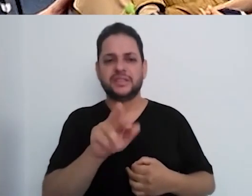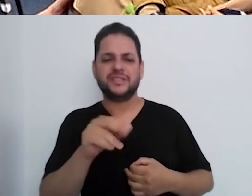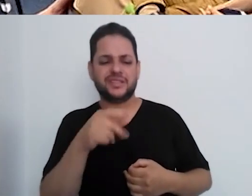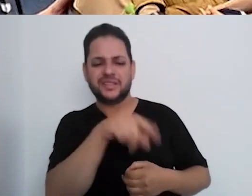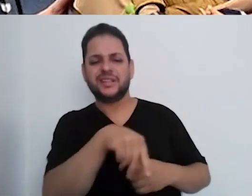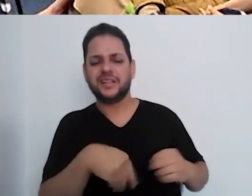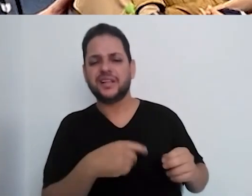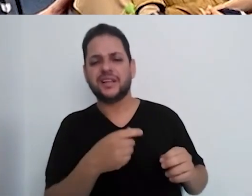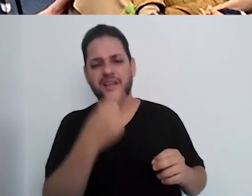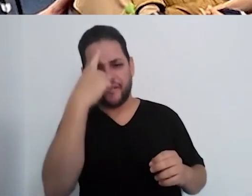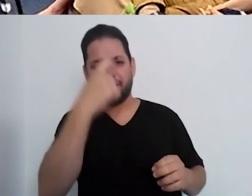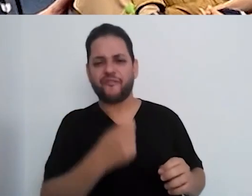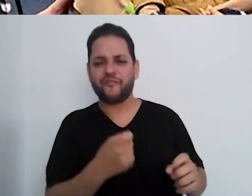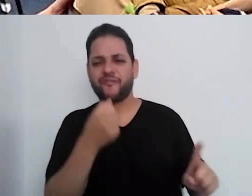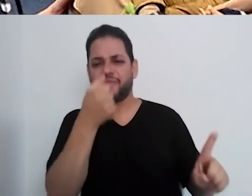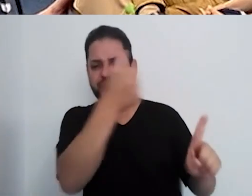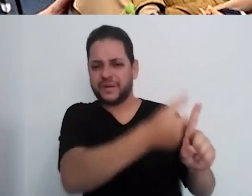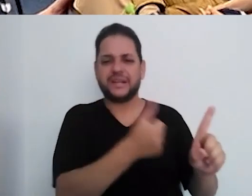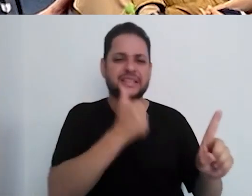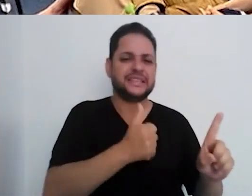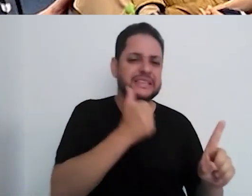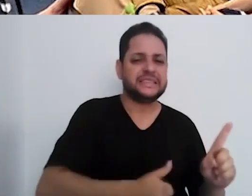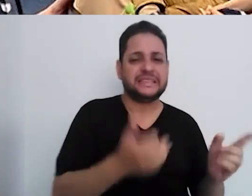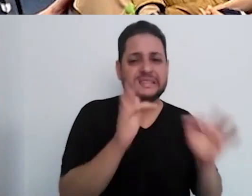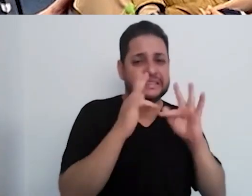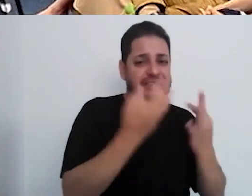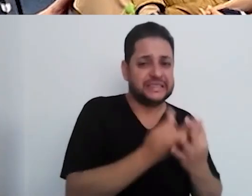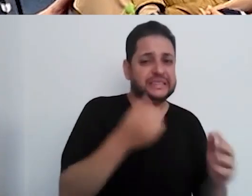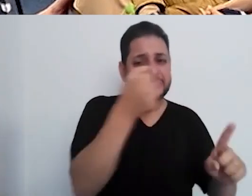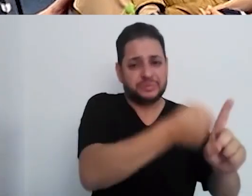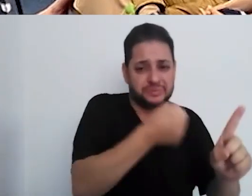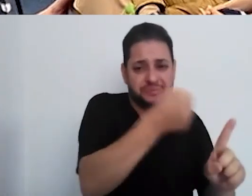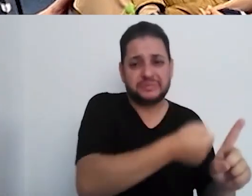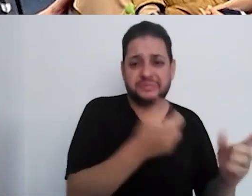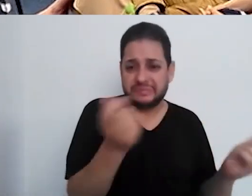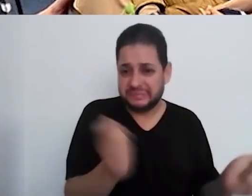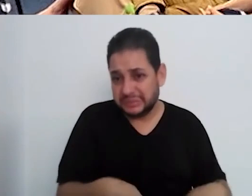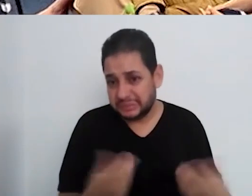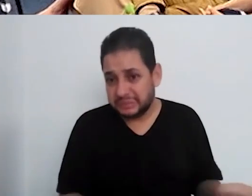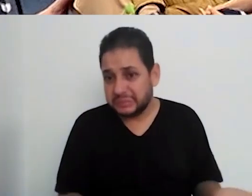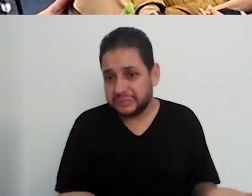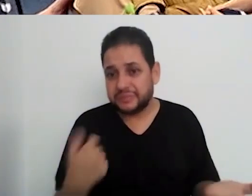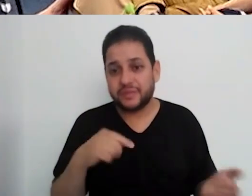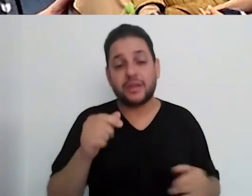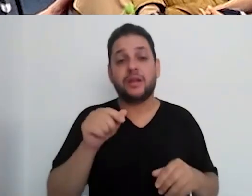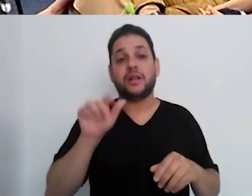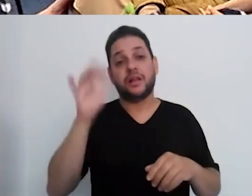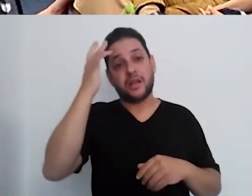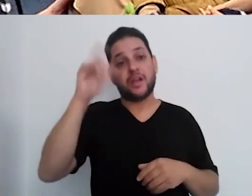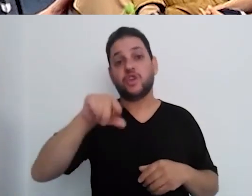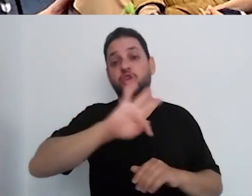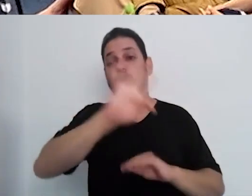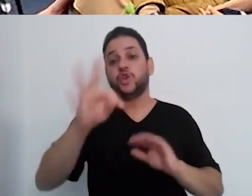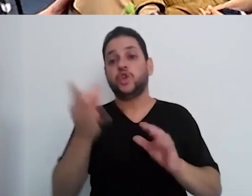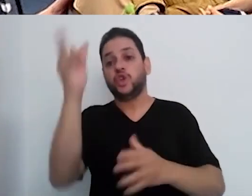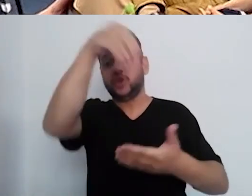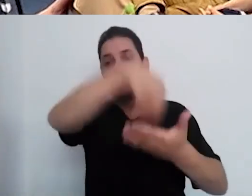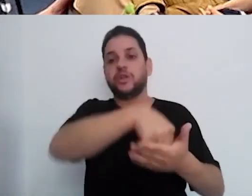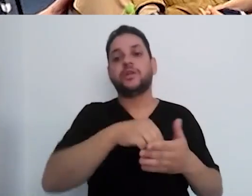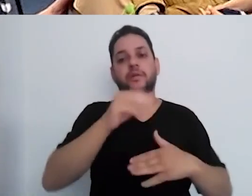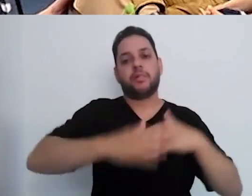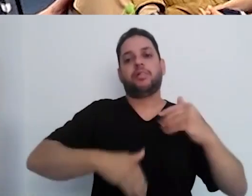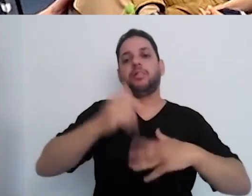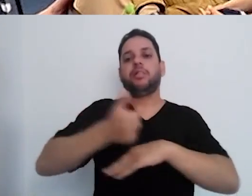doméstica? Não sei, talvez dê. Ela acha que nenhum caso fica fora, que você tendo a preparação profissional